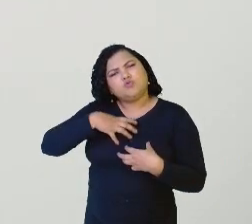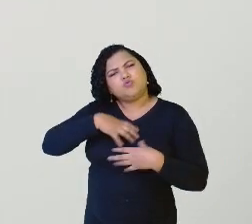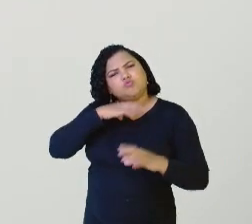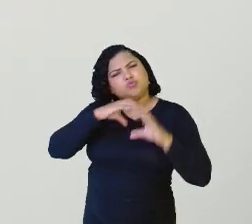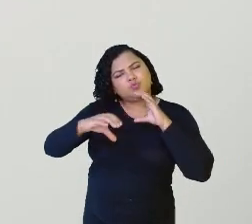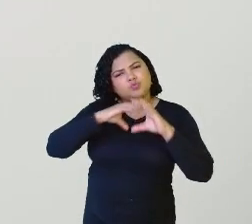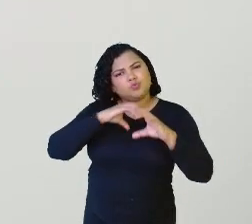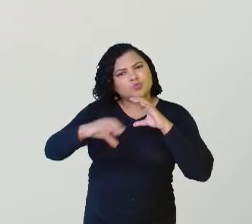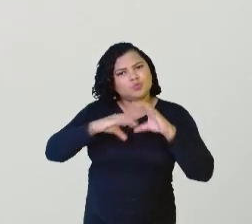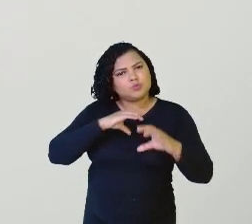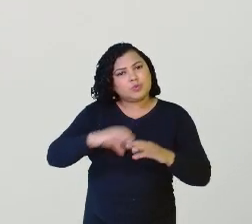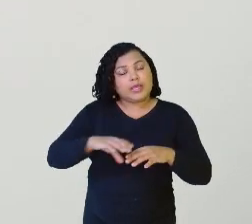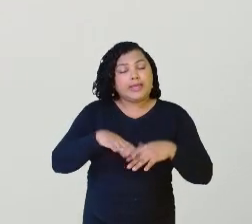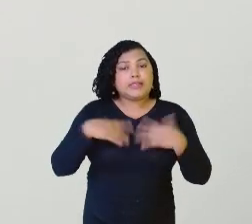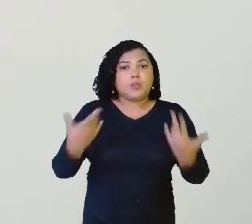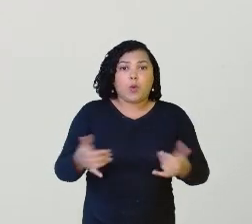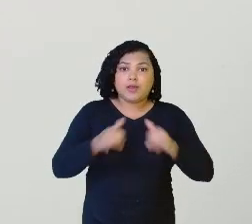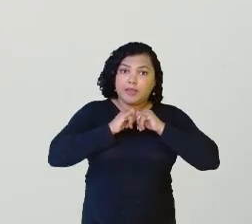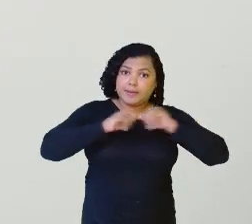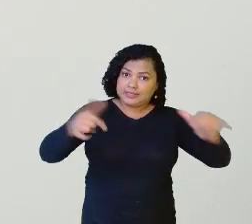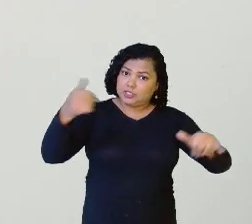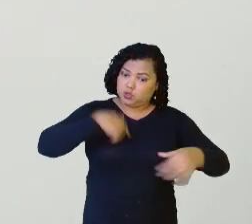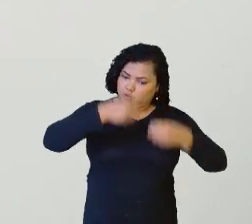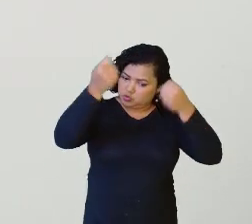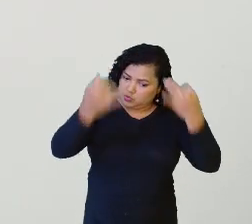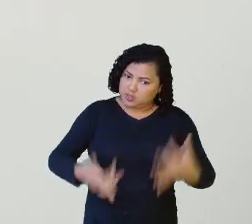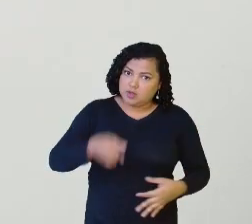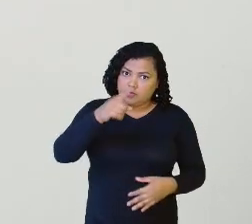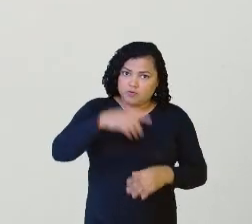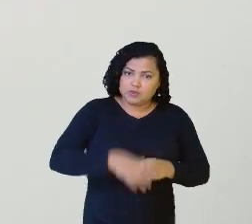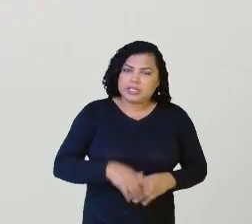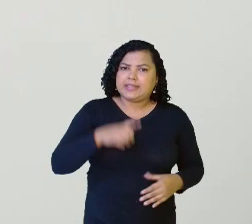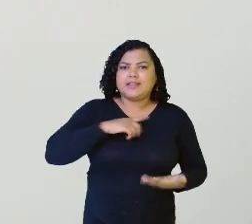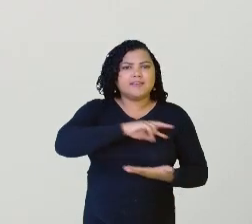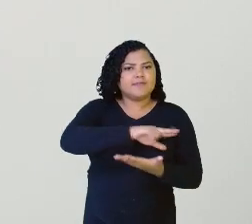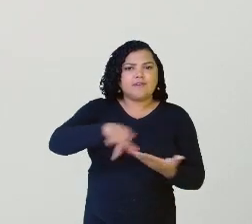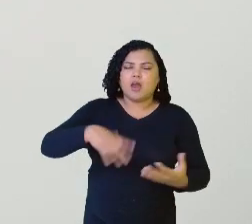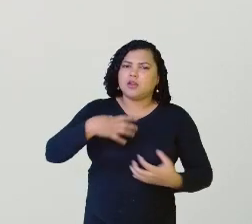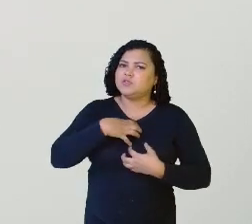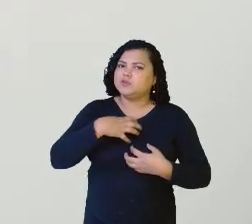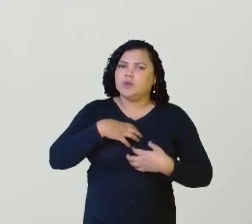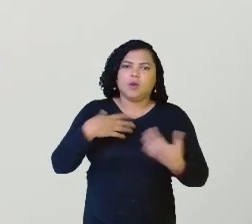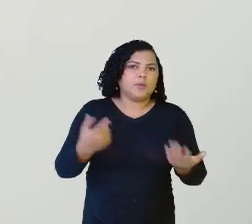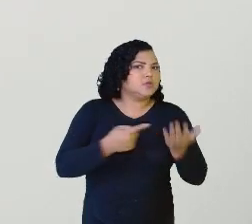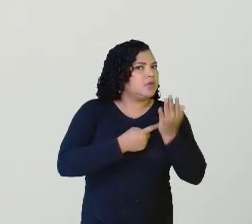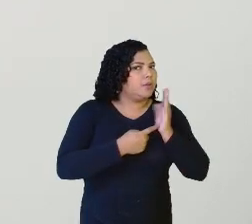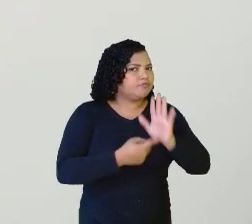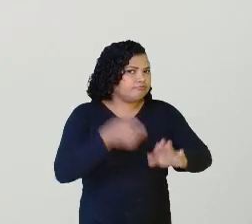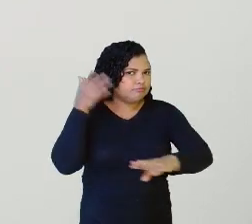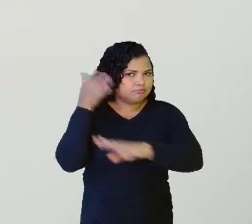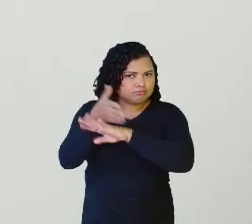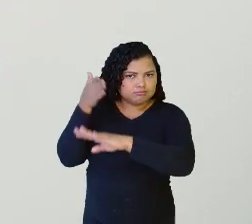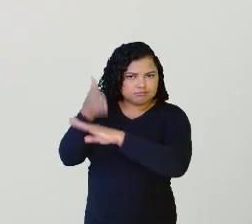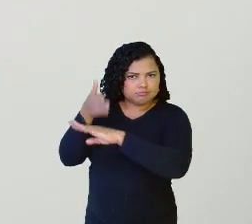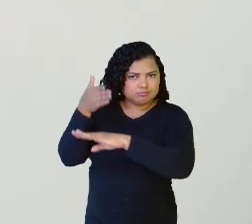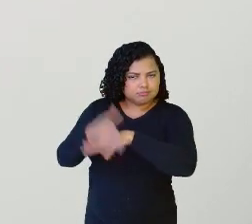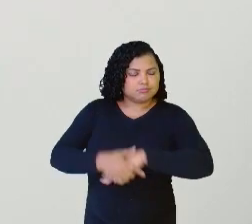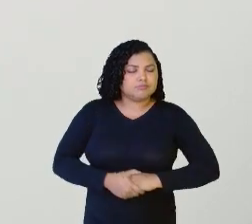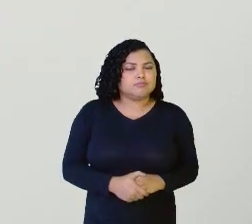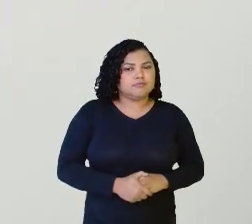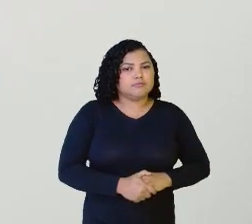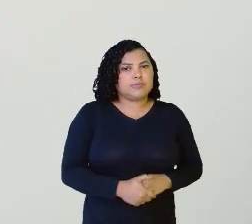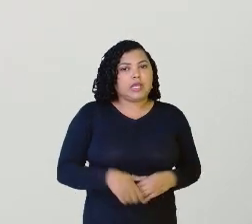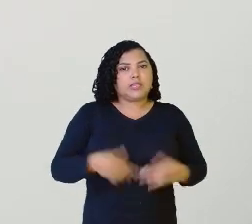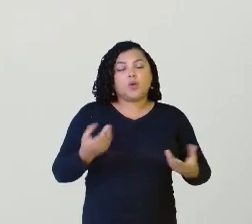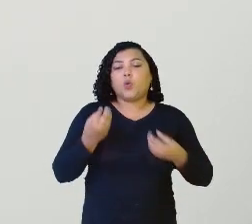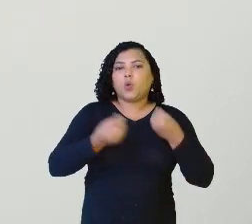feitas e esta mensagem que eu estou passando aqui para você, ela tem diversas formas de serem acessadas. Então, é através de um